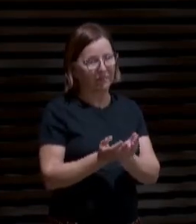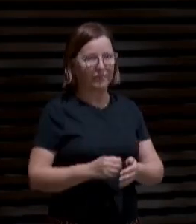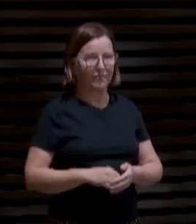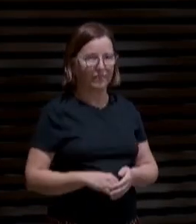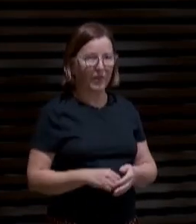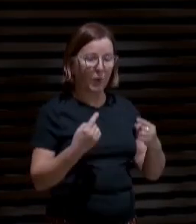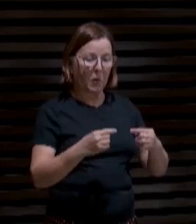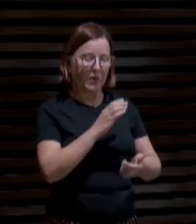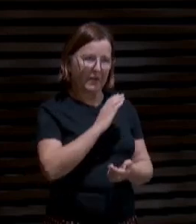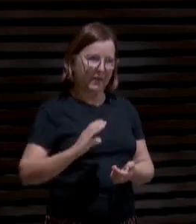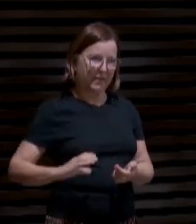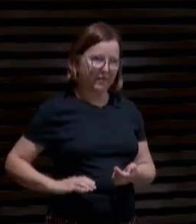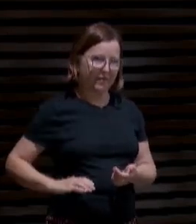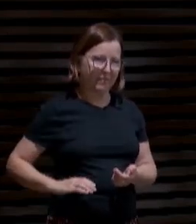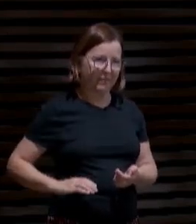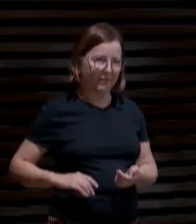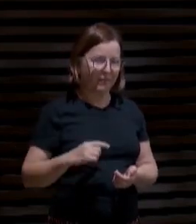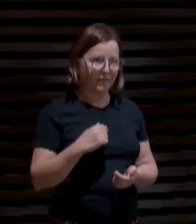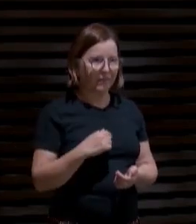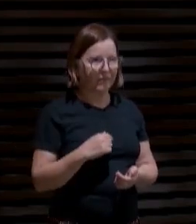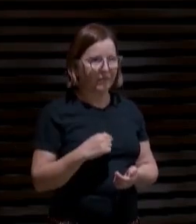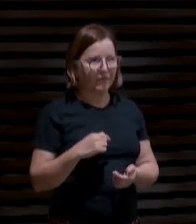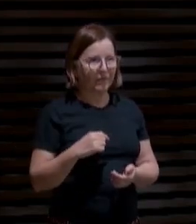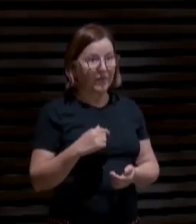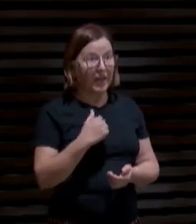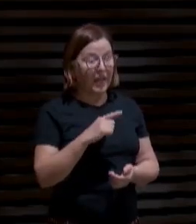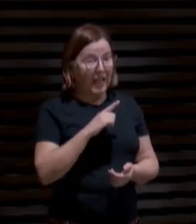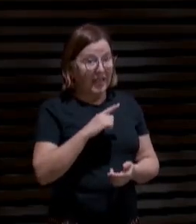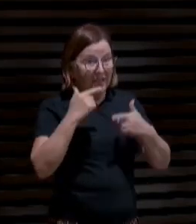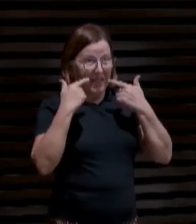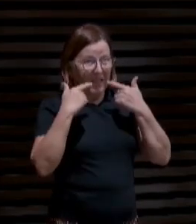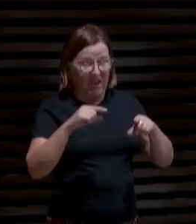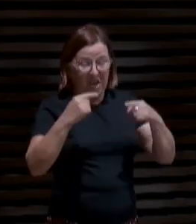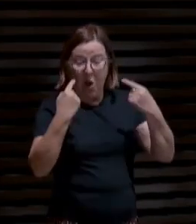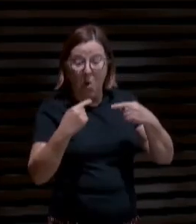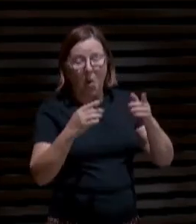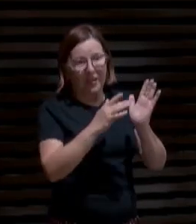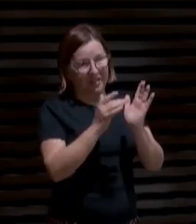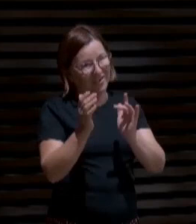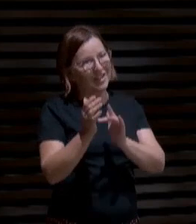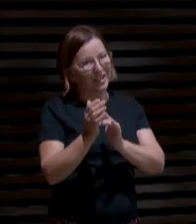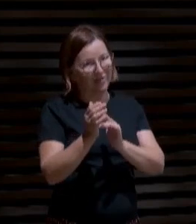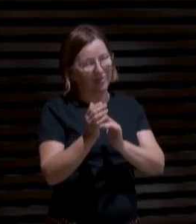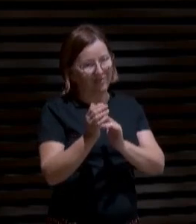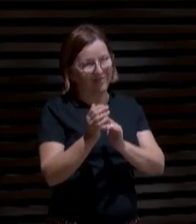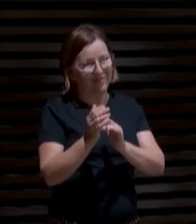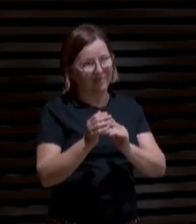de blasfêmia em curso neste mundo contra Jesus. É uma conspiração do